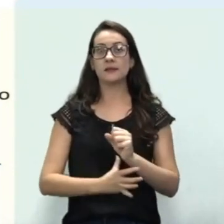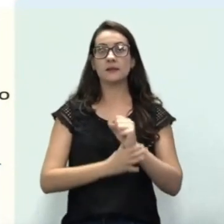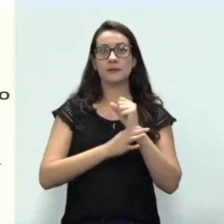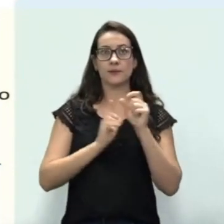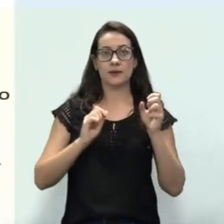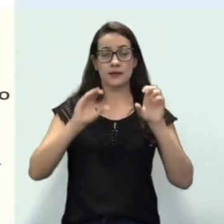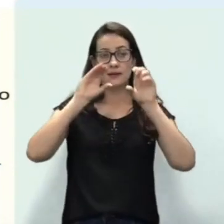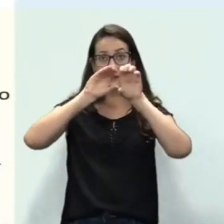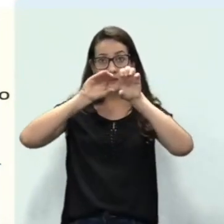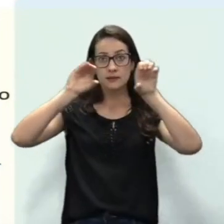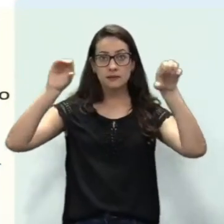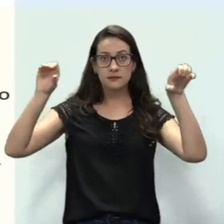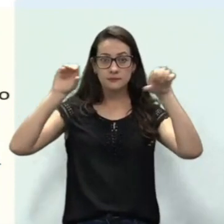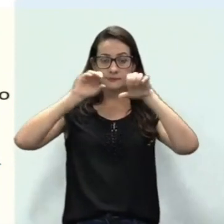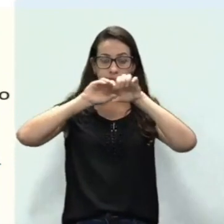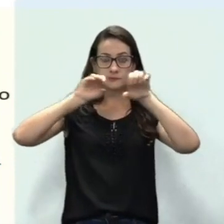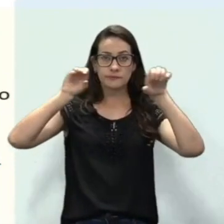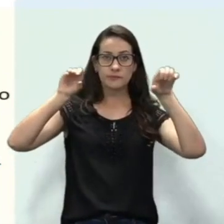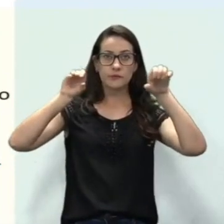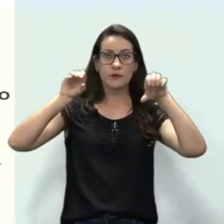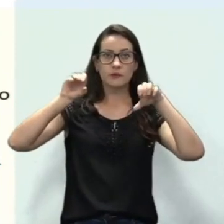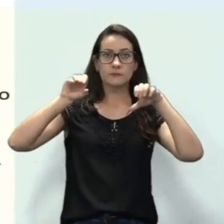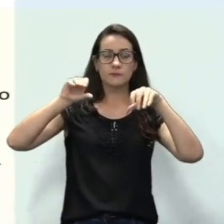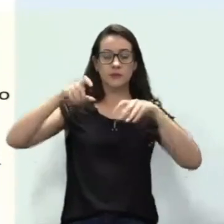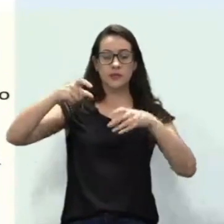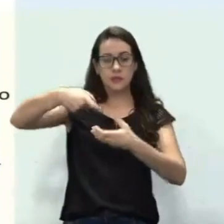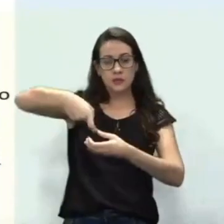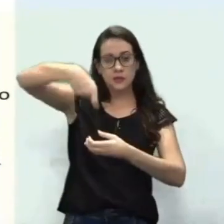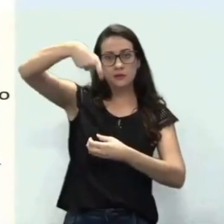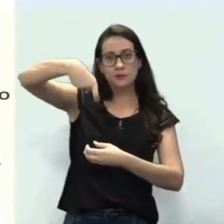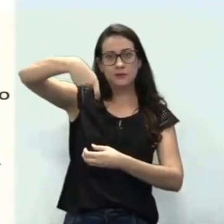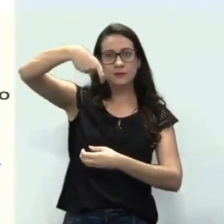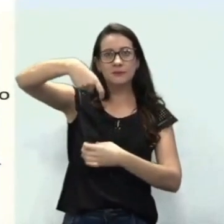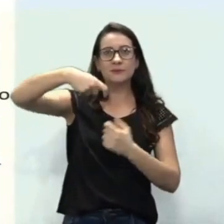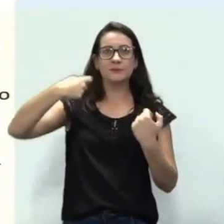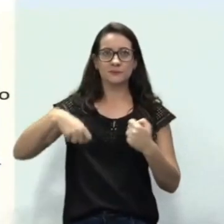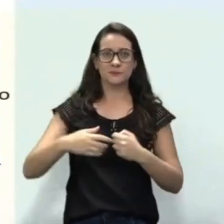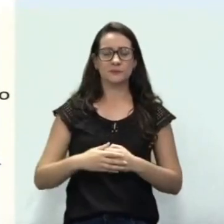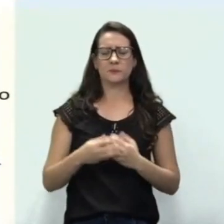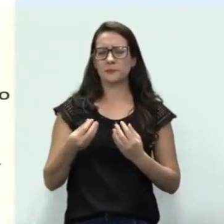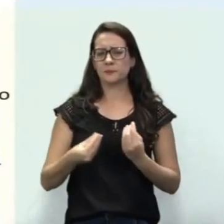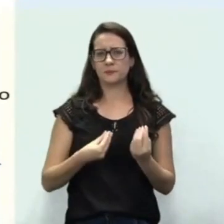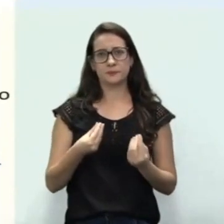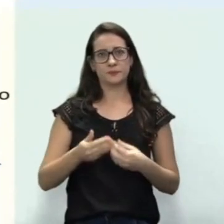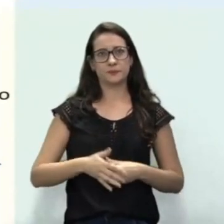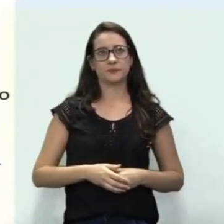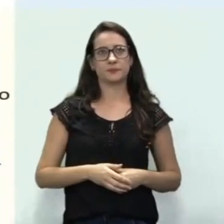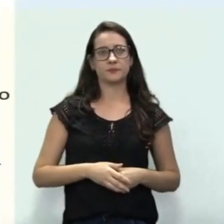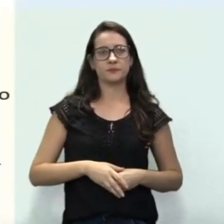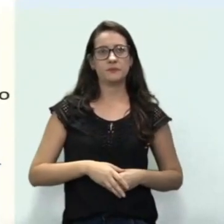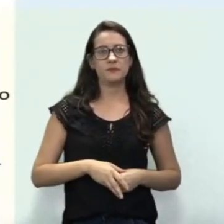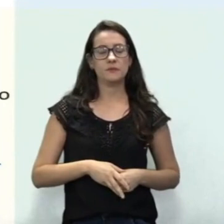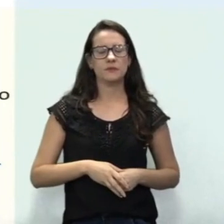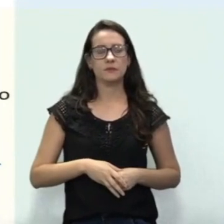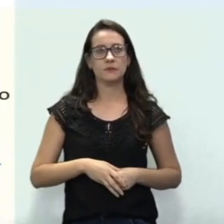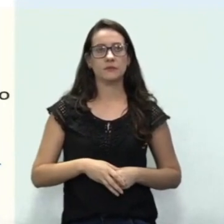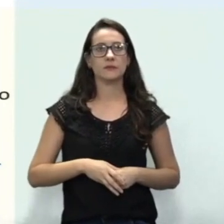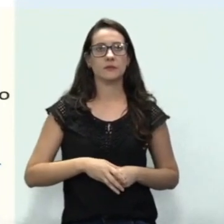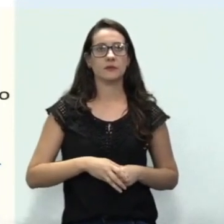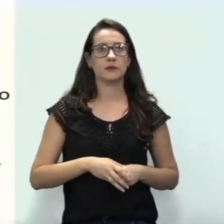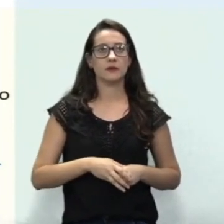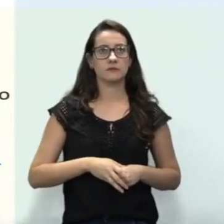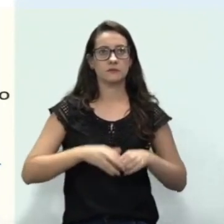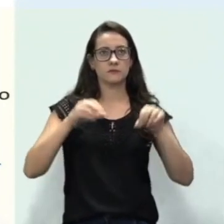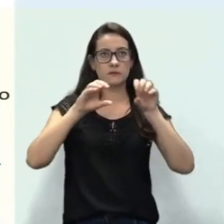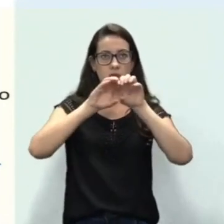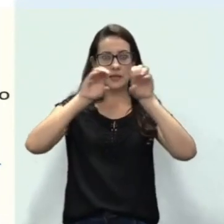parte superior do estribo esteja ancorada. Como que a gente também vê isso? A parte de traspasse